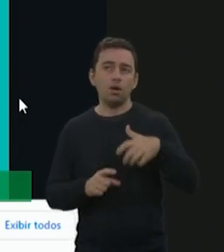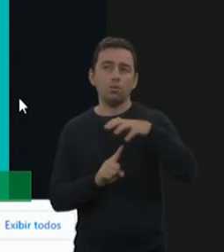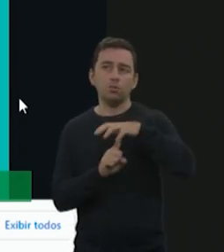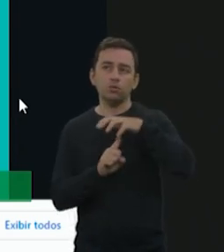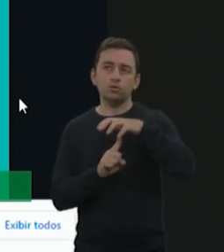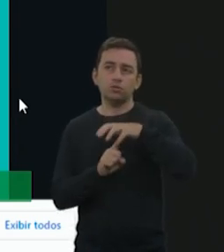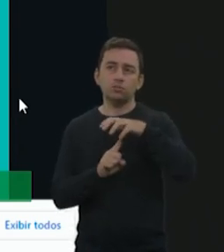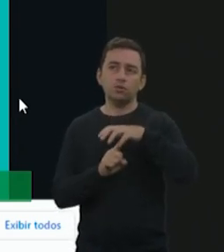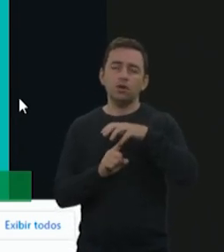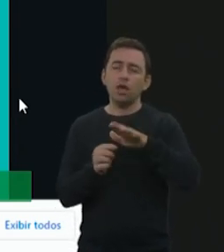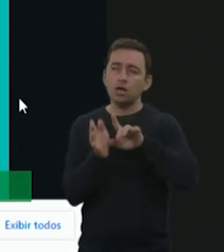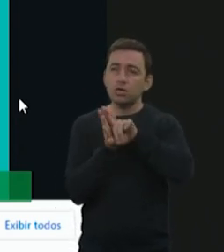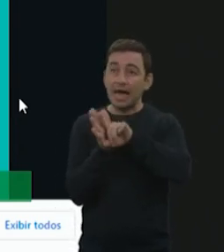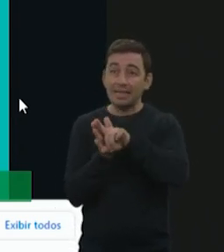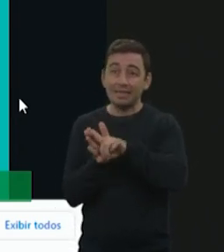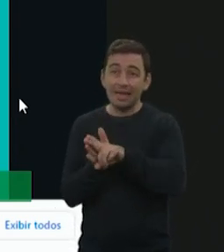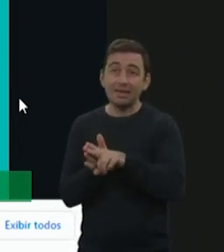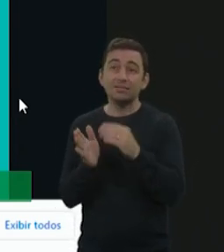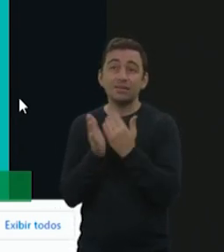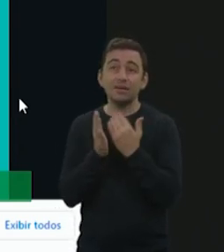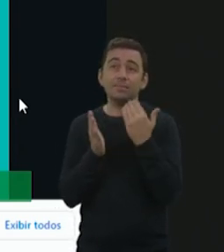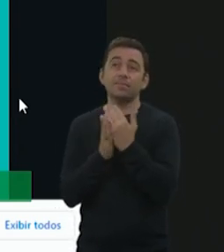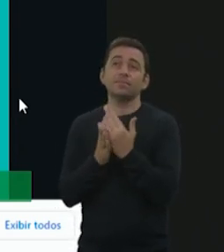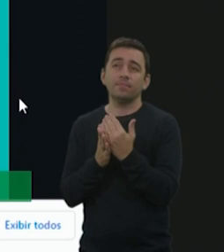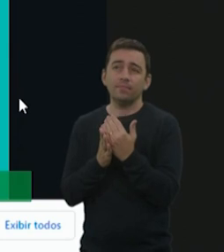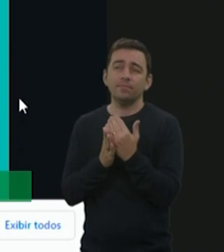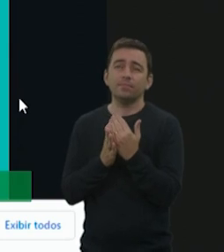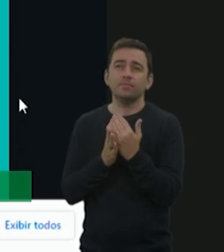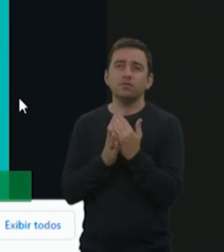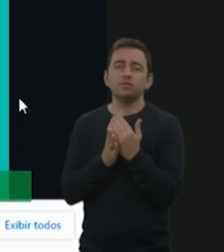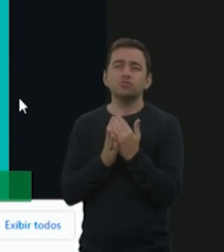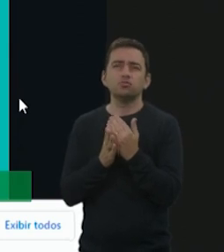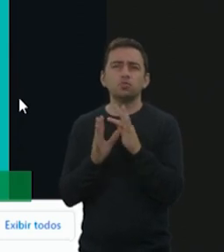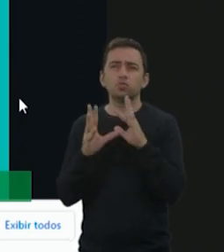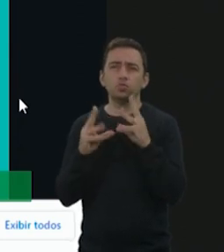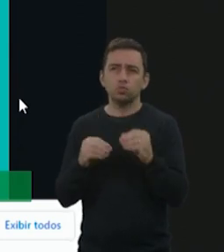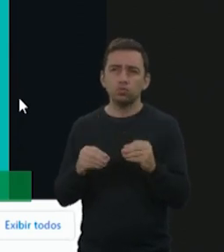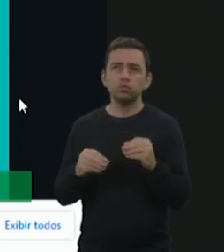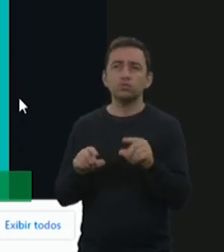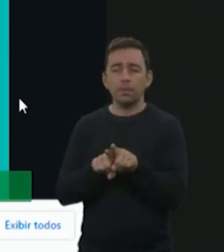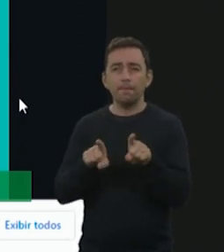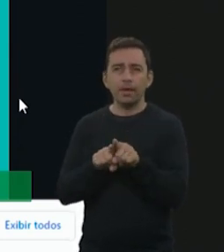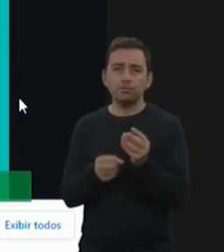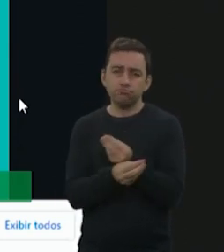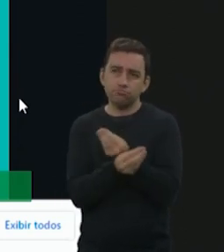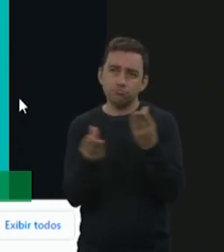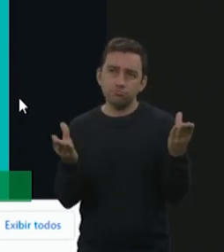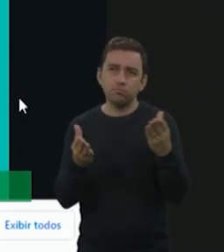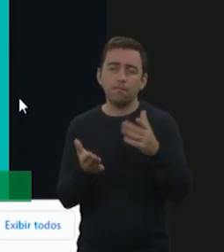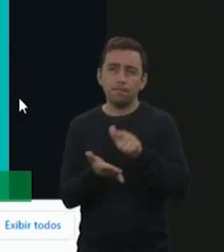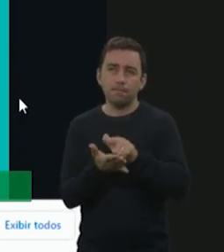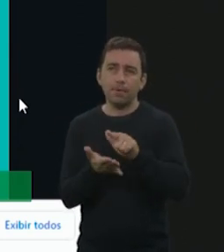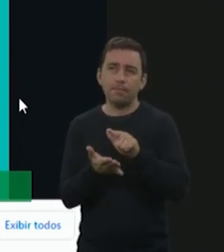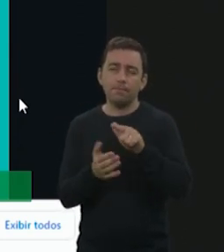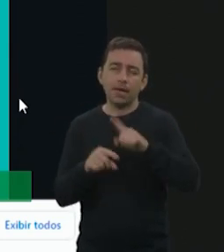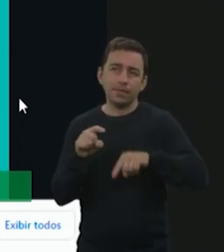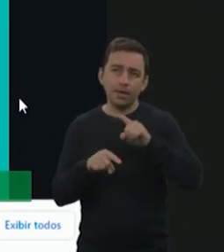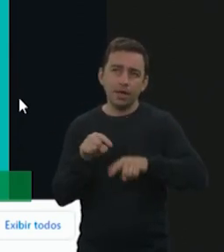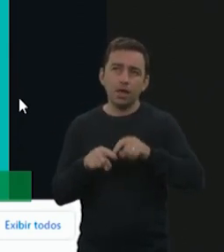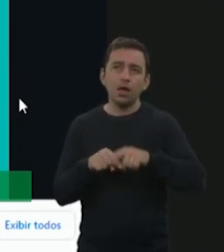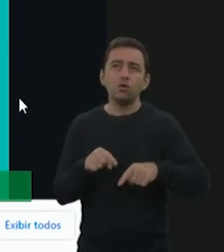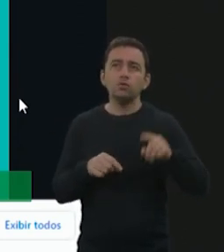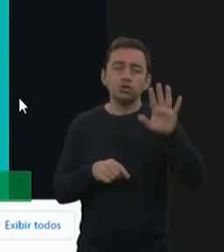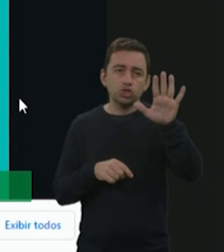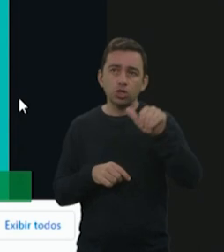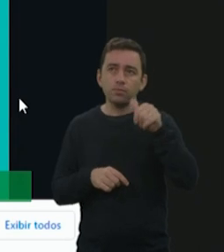responsável pela análise dos nossos exames, né? Ela faz a distribuição do material, faz reconvocação.